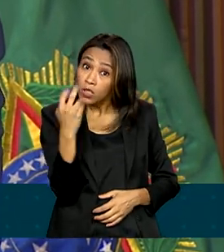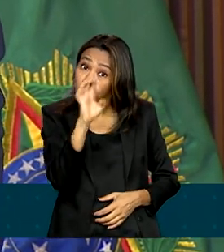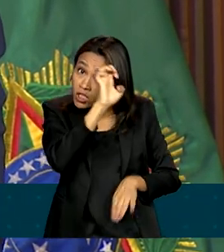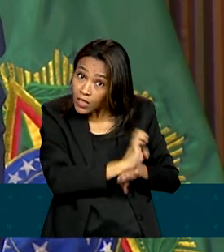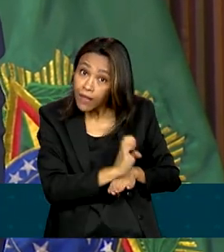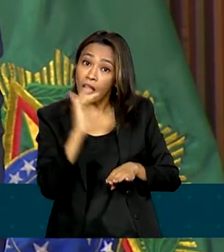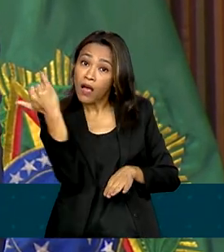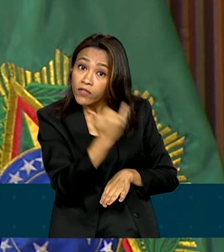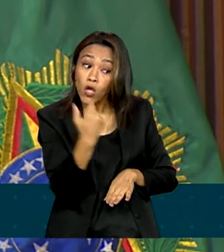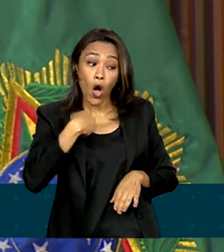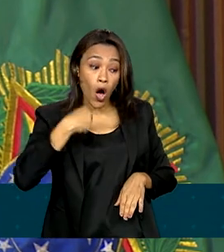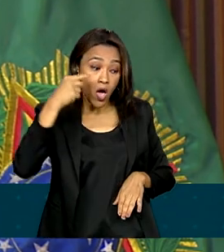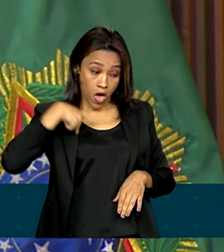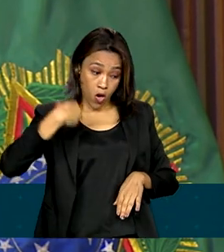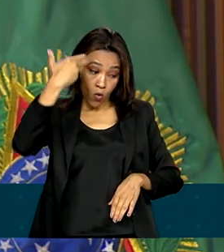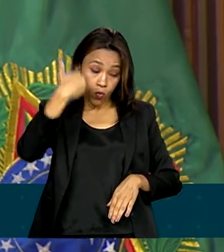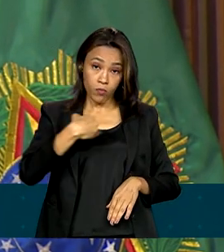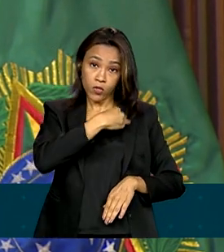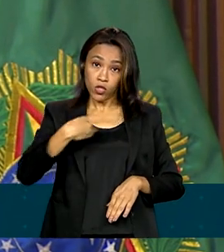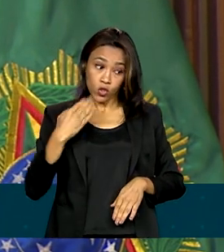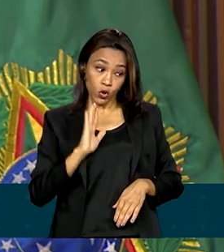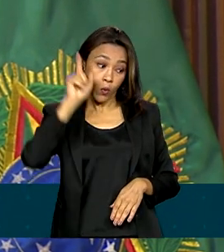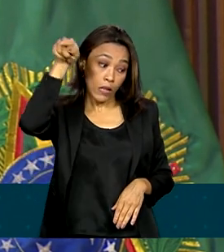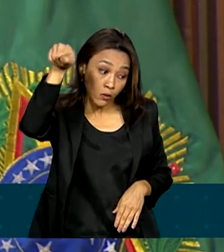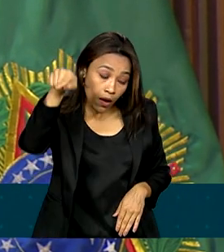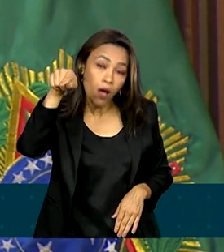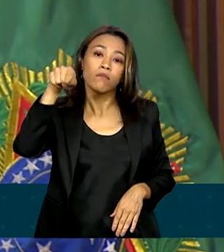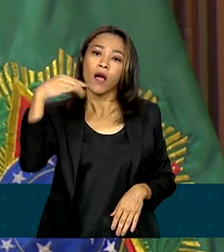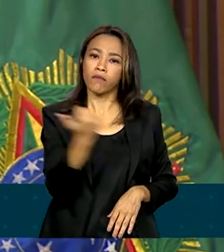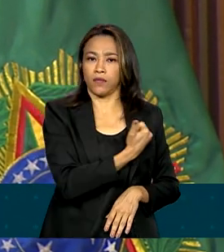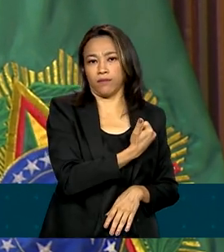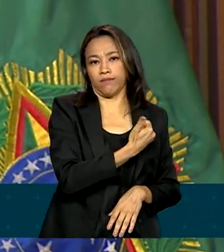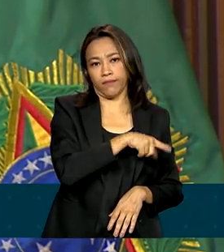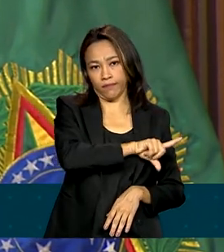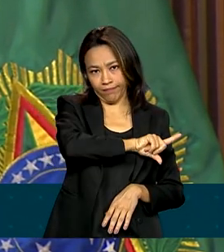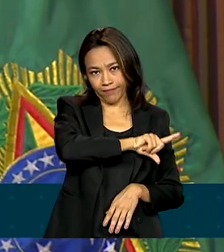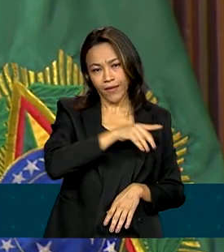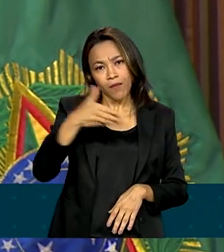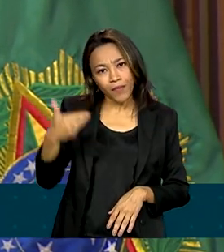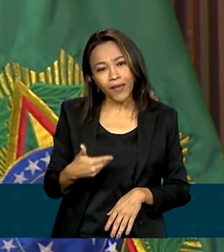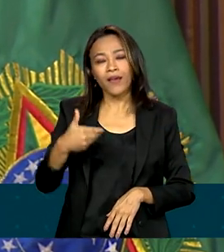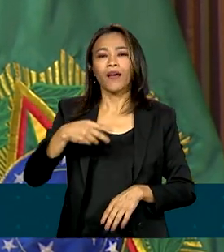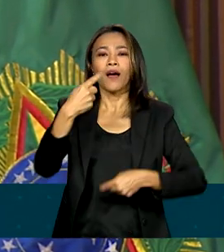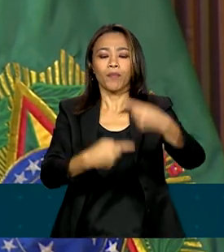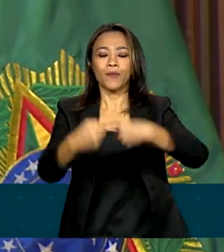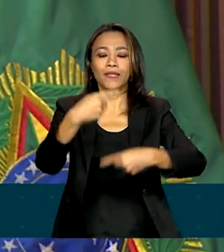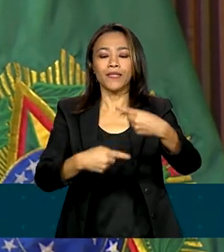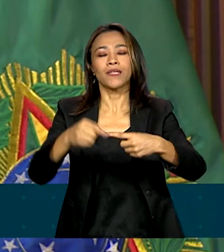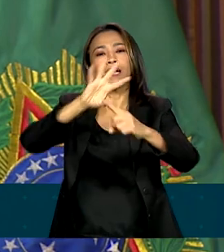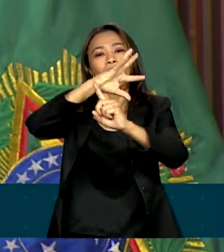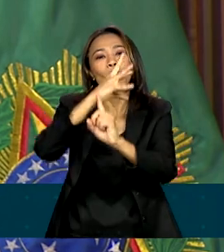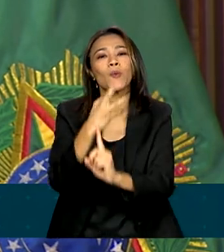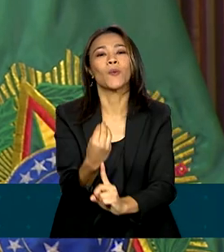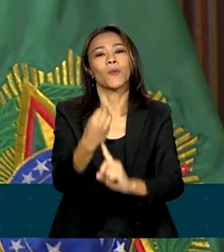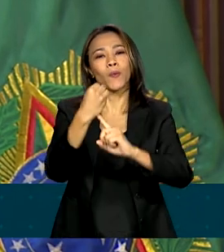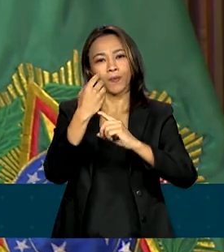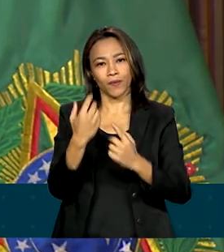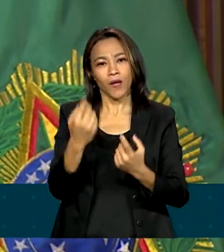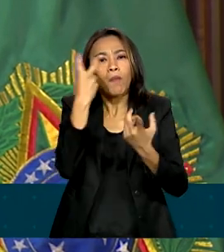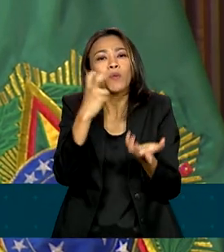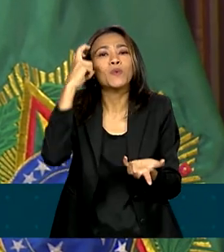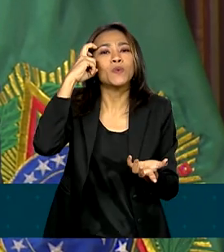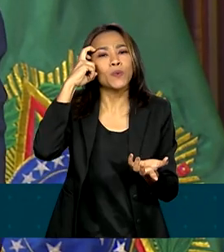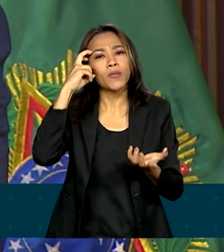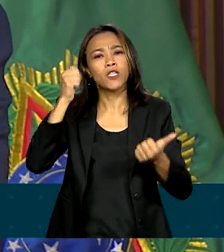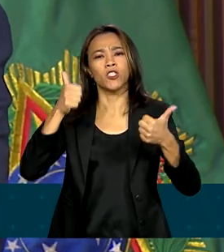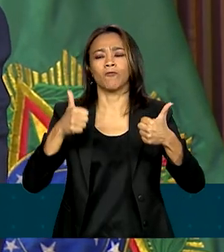É importante que a gente transforme a política numa arte, numa cultura civilizada. Afinal de